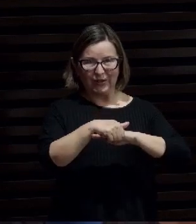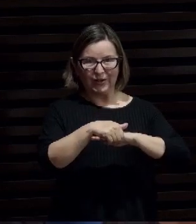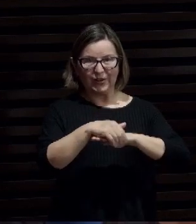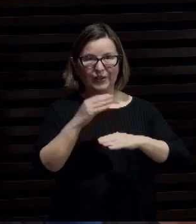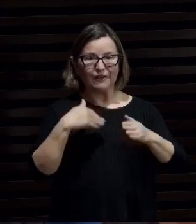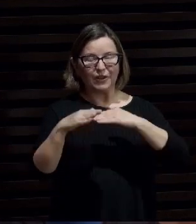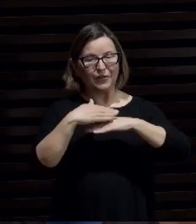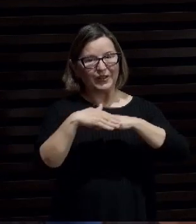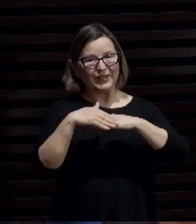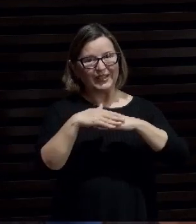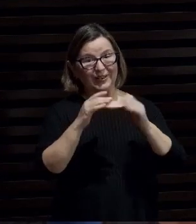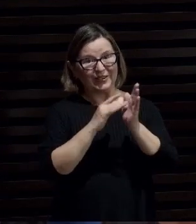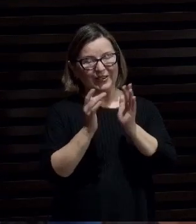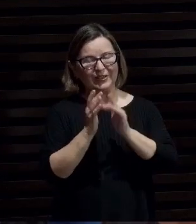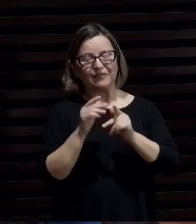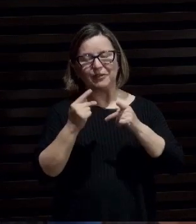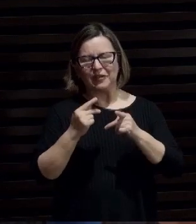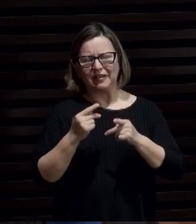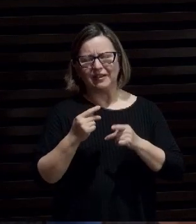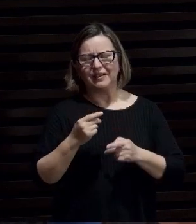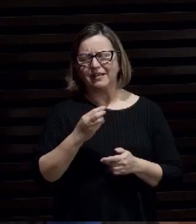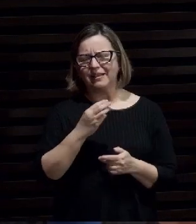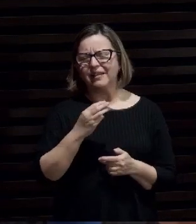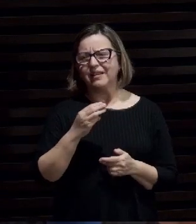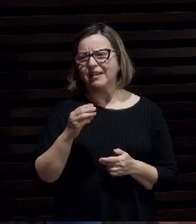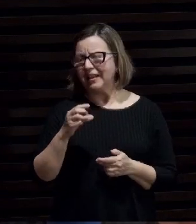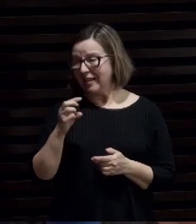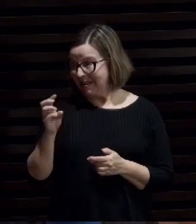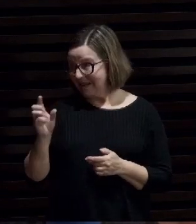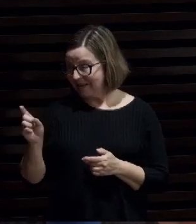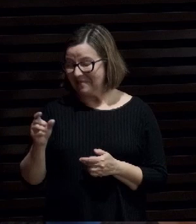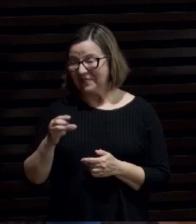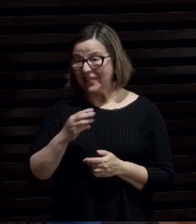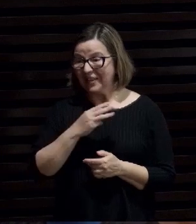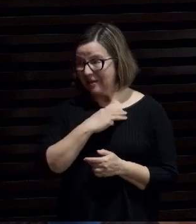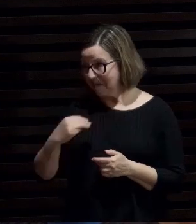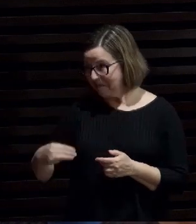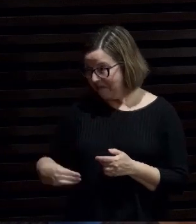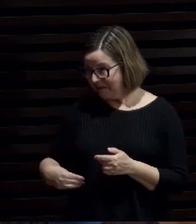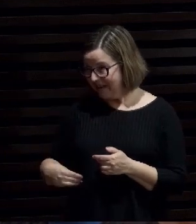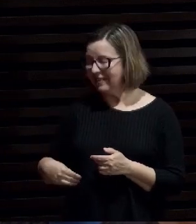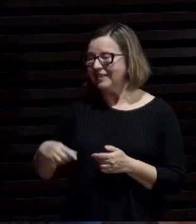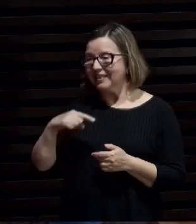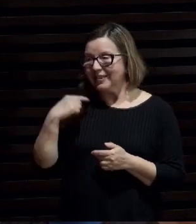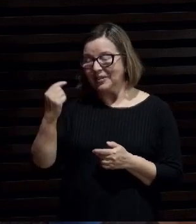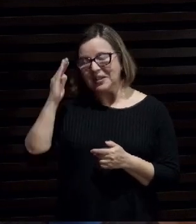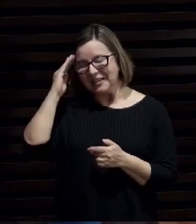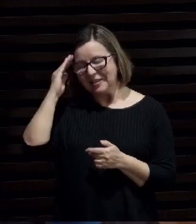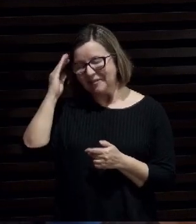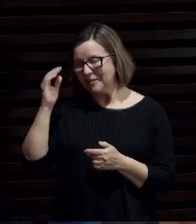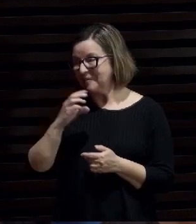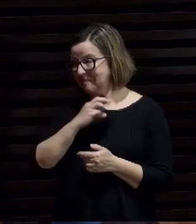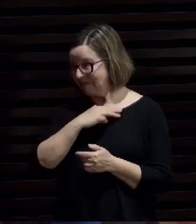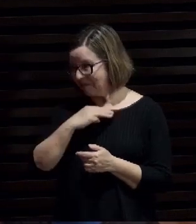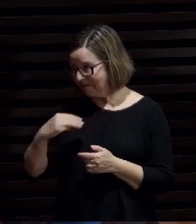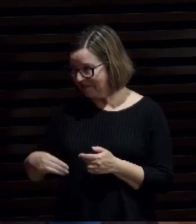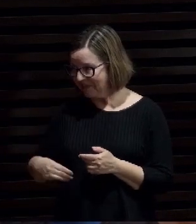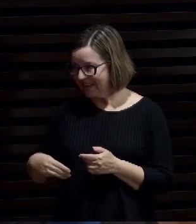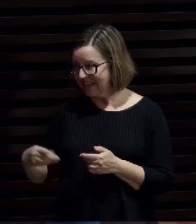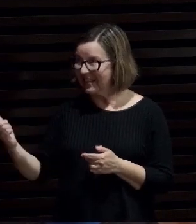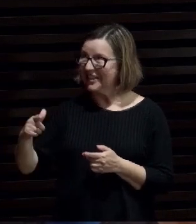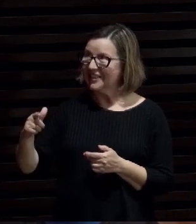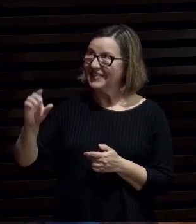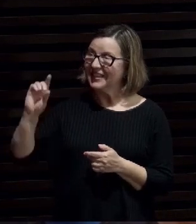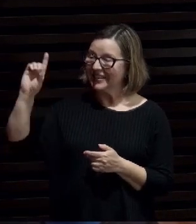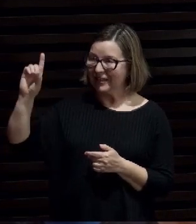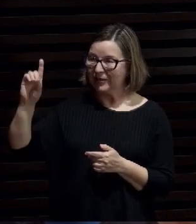disse: Rabi, sabemos que és mestre vindo da parte de Deus, porque ninguém pode fazer esses